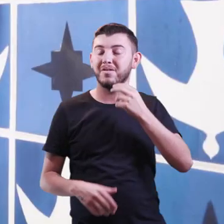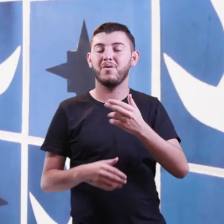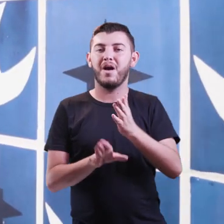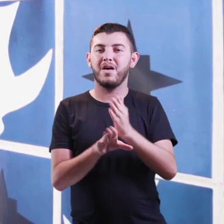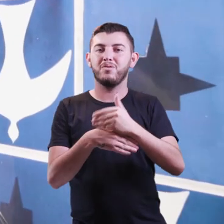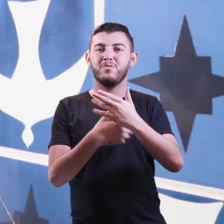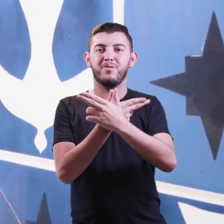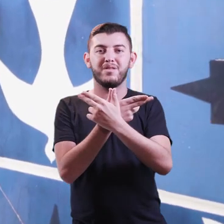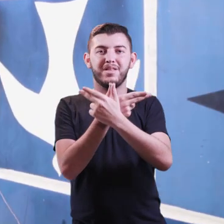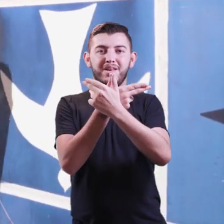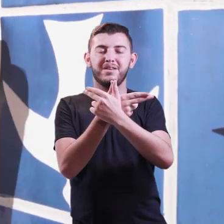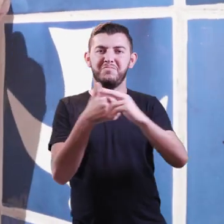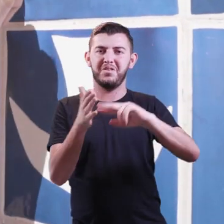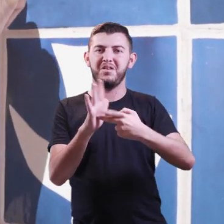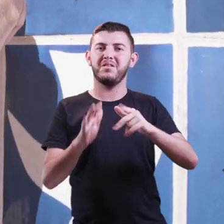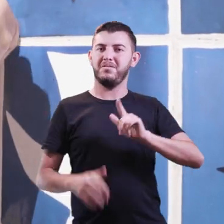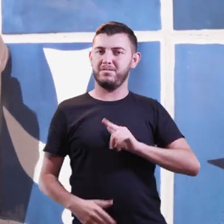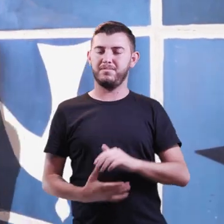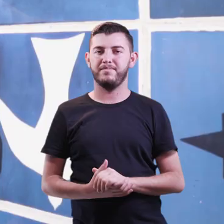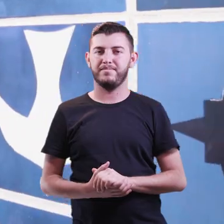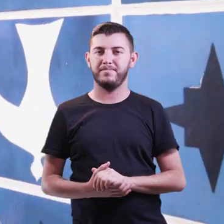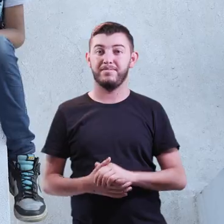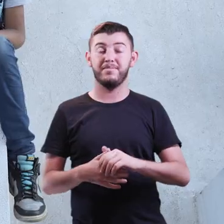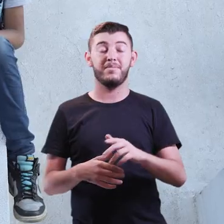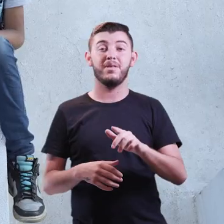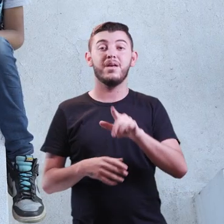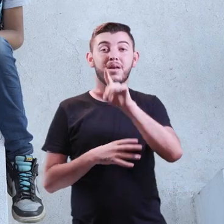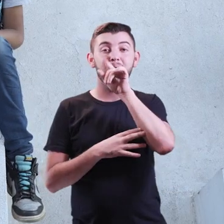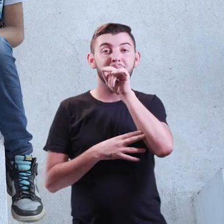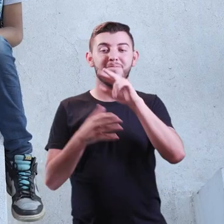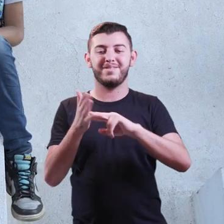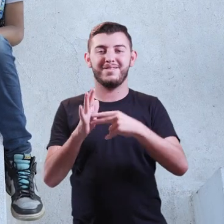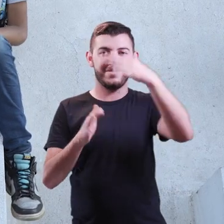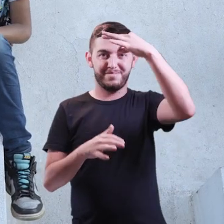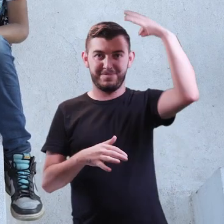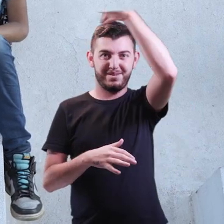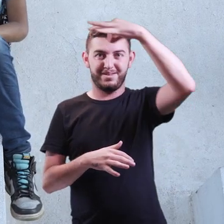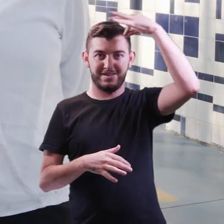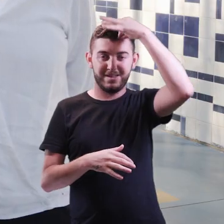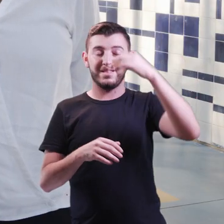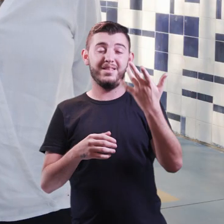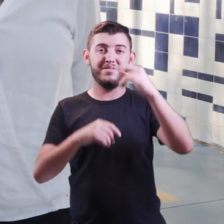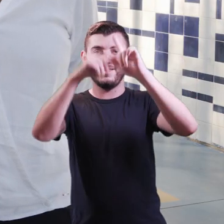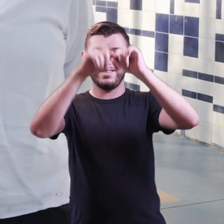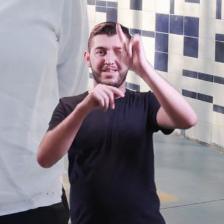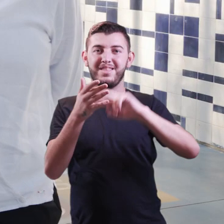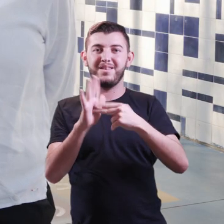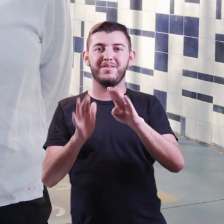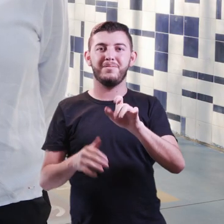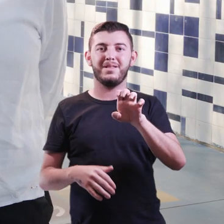dele. Que a pomba quer dizer o Espírito Santo, estrela é representar a estrela de Belém. E ele não